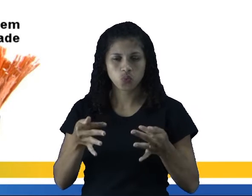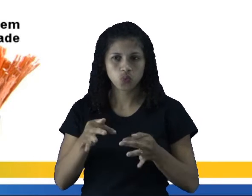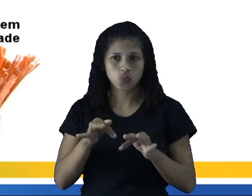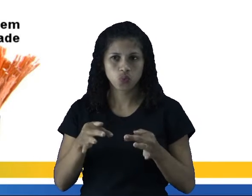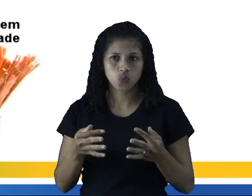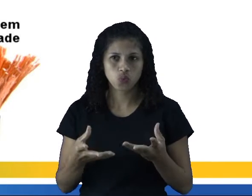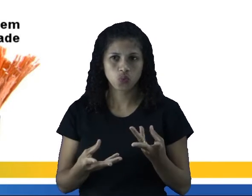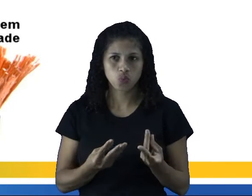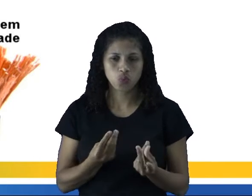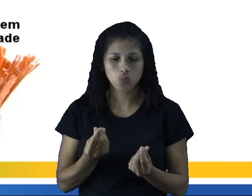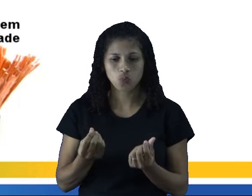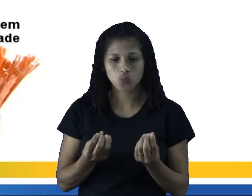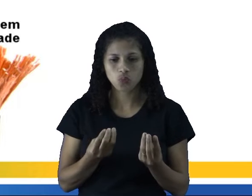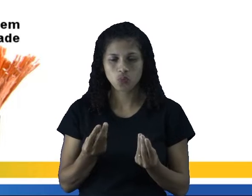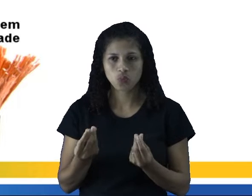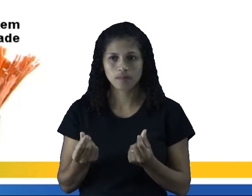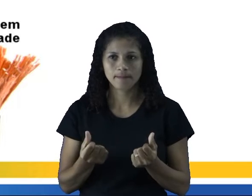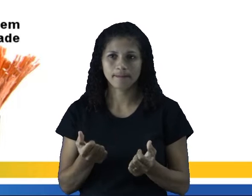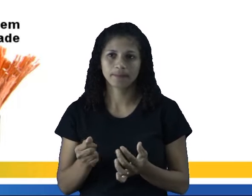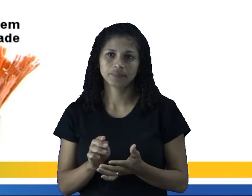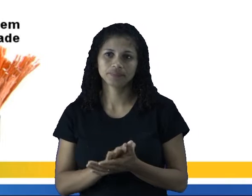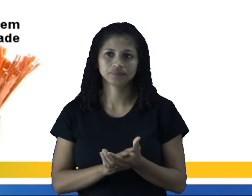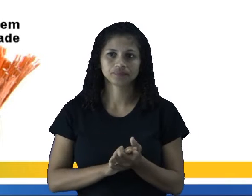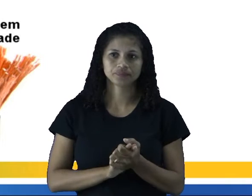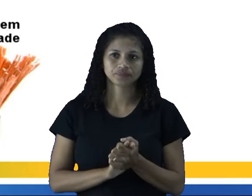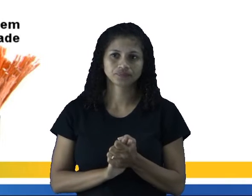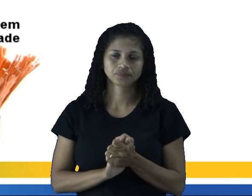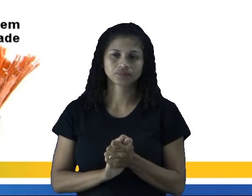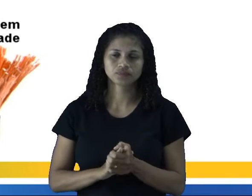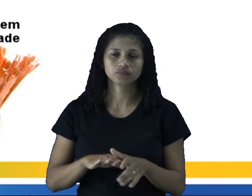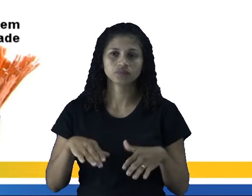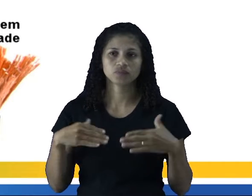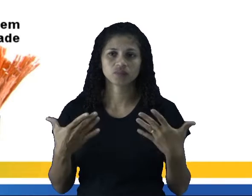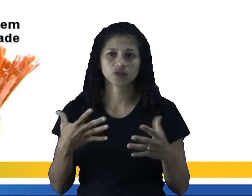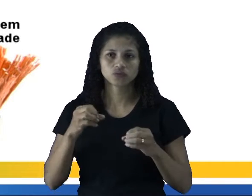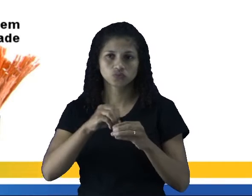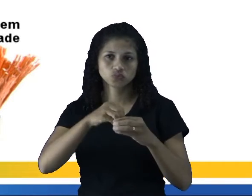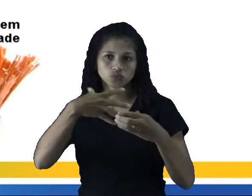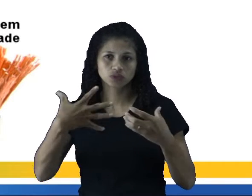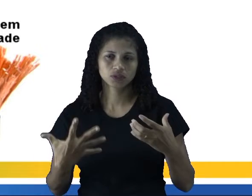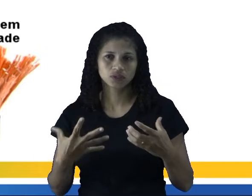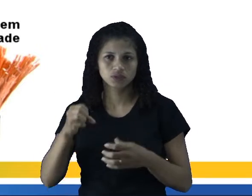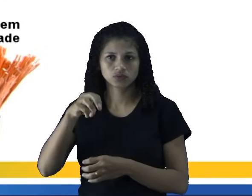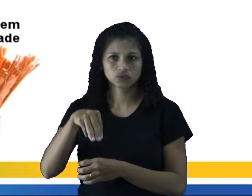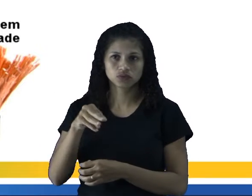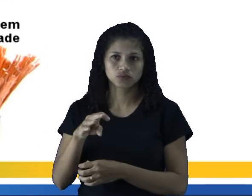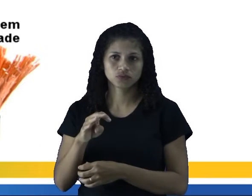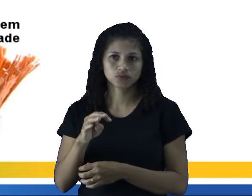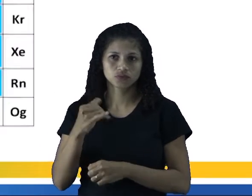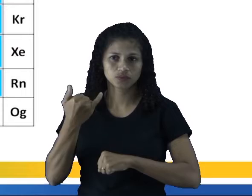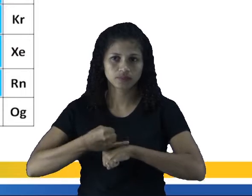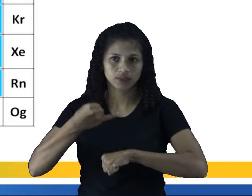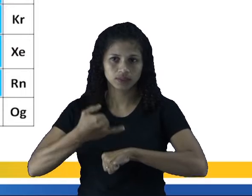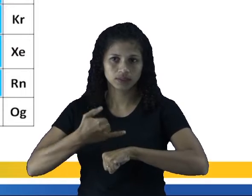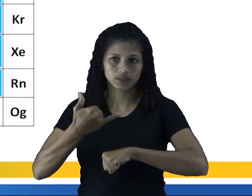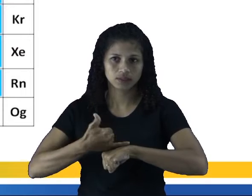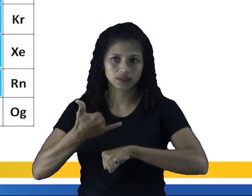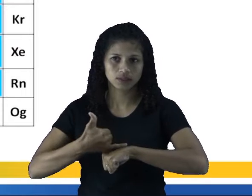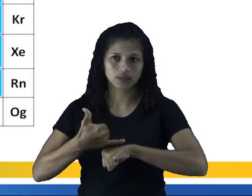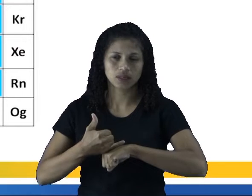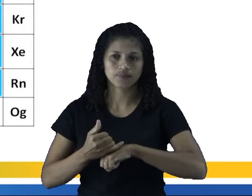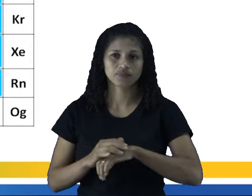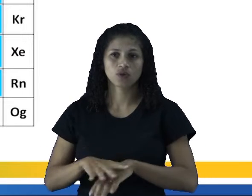possíveis de formar lâminas. Então essas são as características ali dos metais. Depois a gente tem